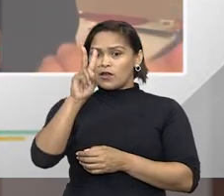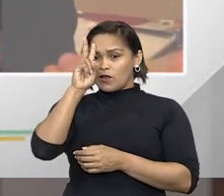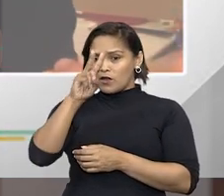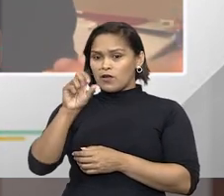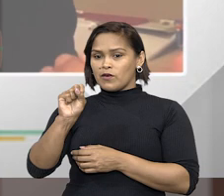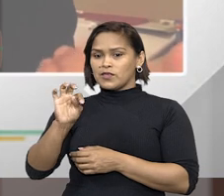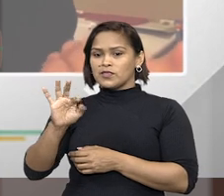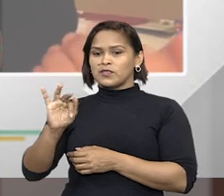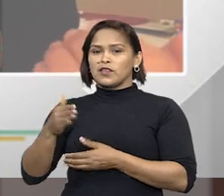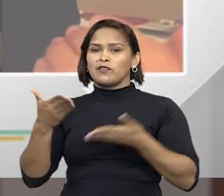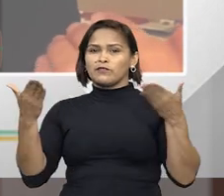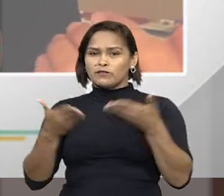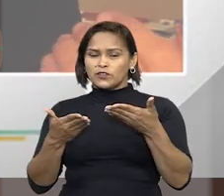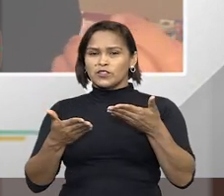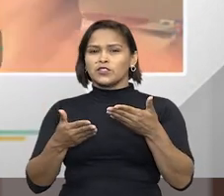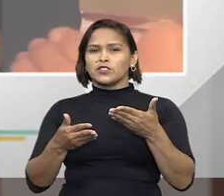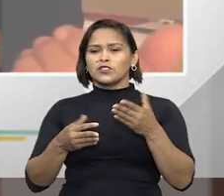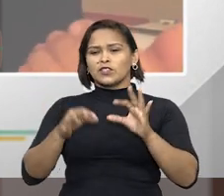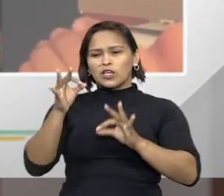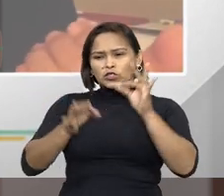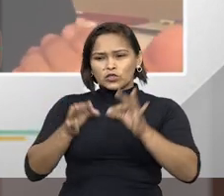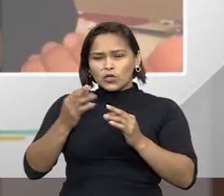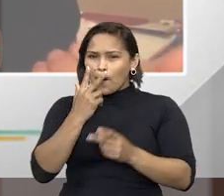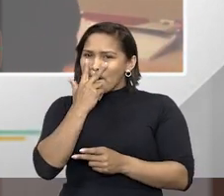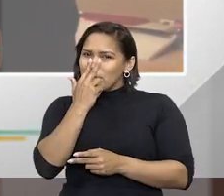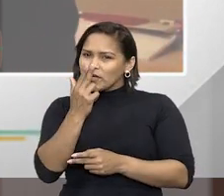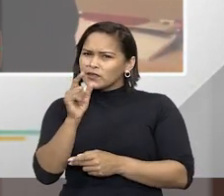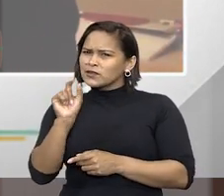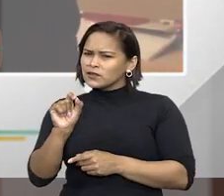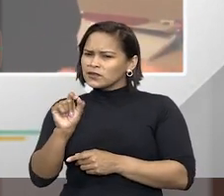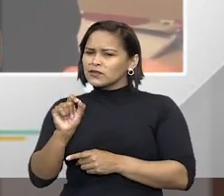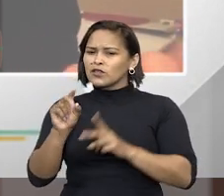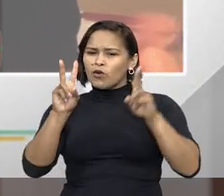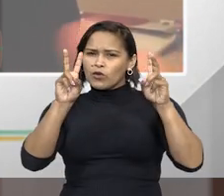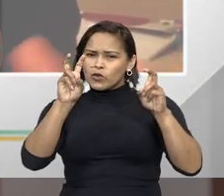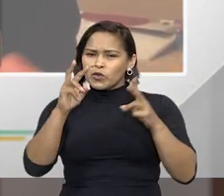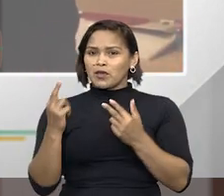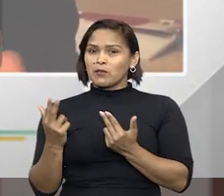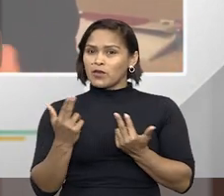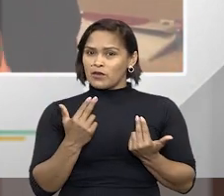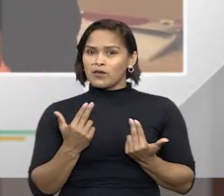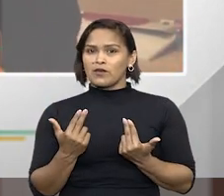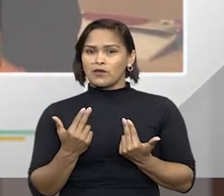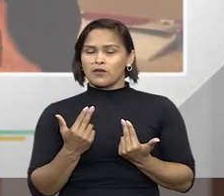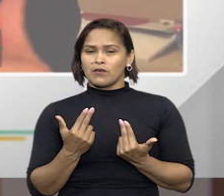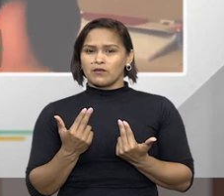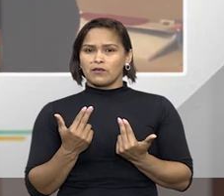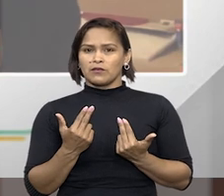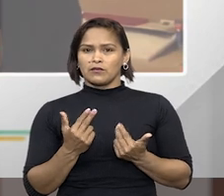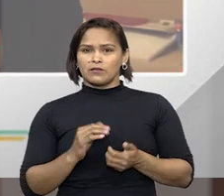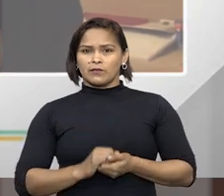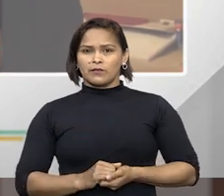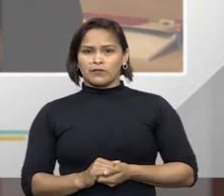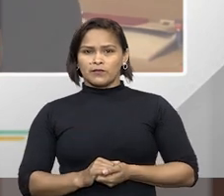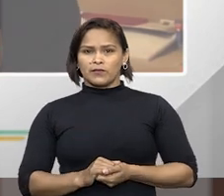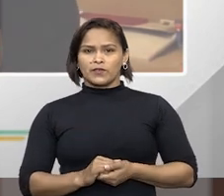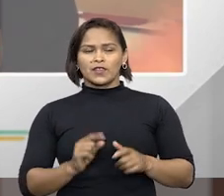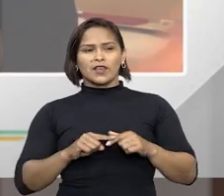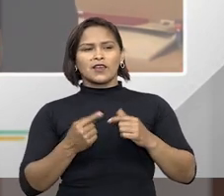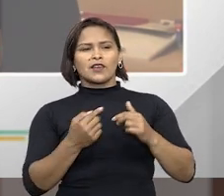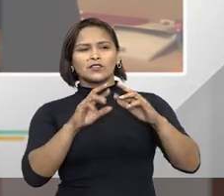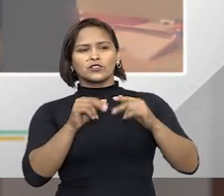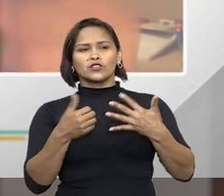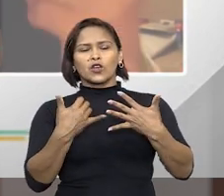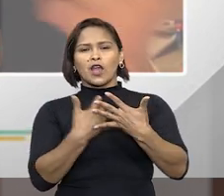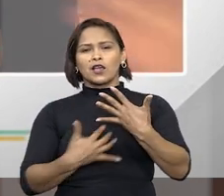algo semelhante, né, no tema igual. E editou-se, então, a súmula.